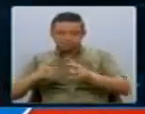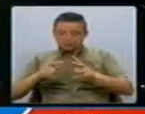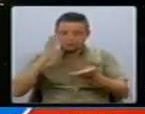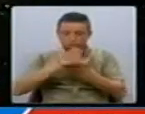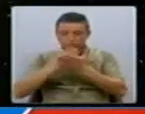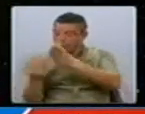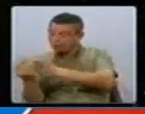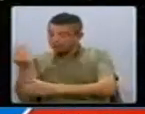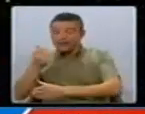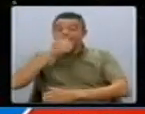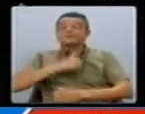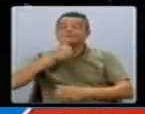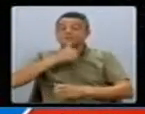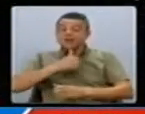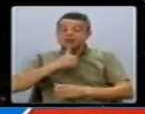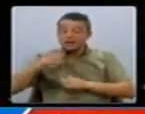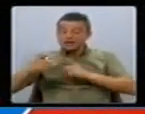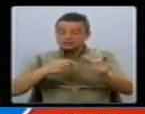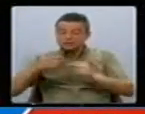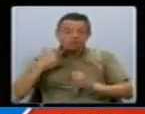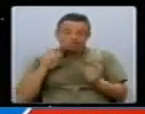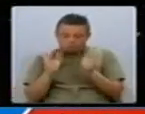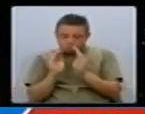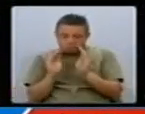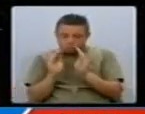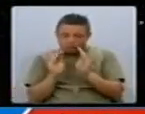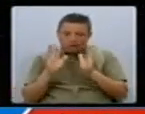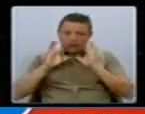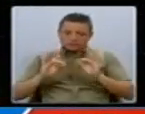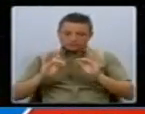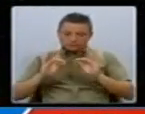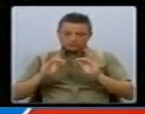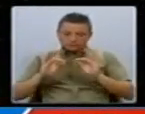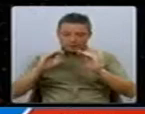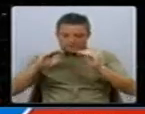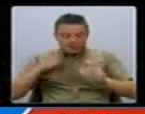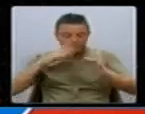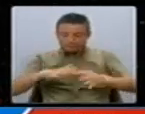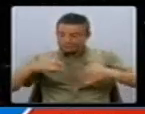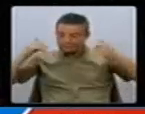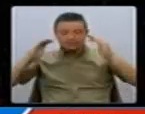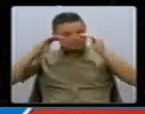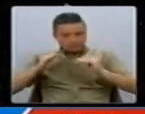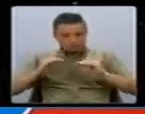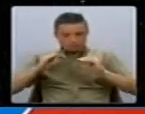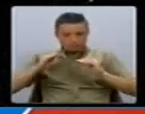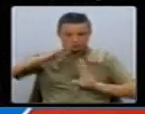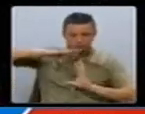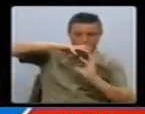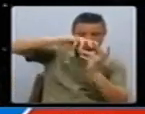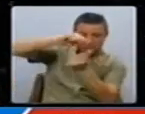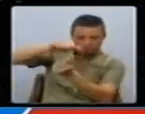anãs vermelhas são aquelas estrelas mais pequenas, mais ténues, menos brilhantes que nós conhecemos no universo. São,